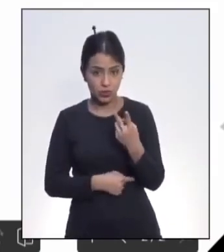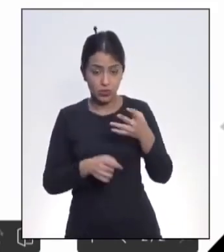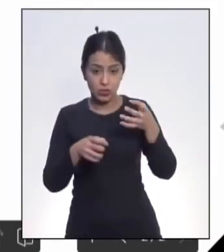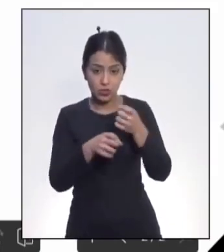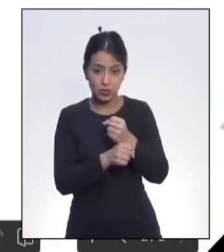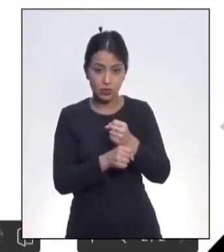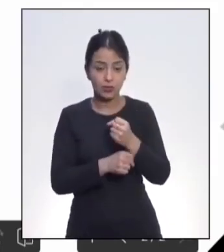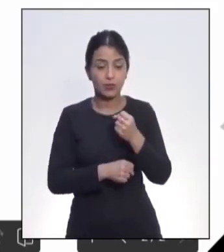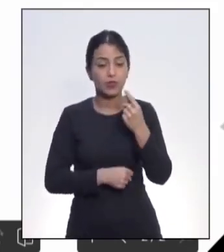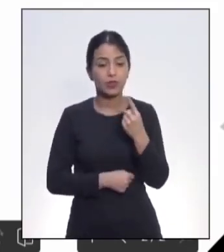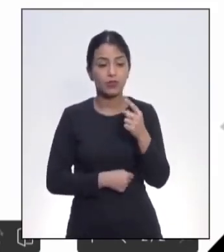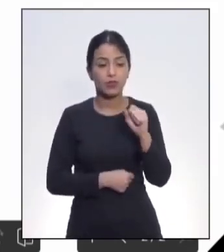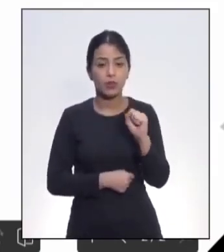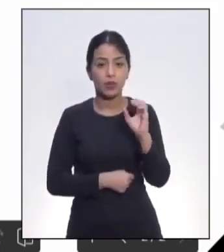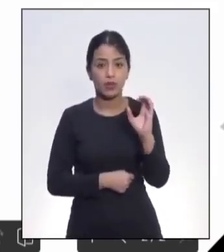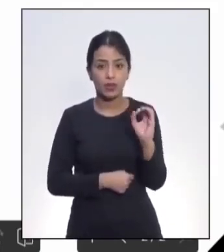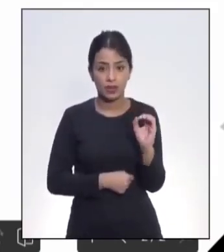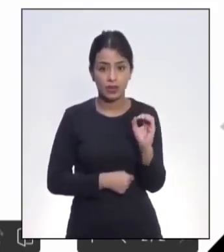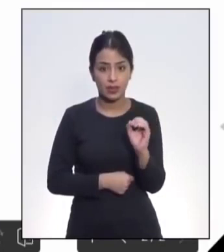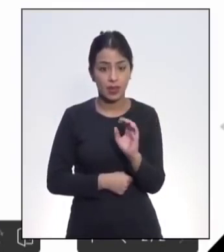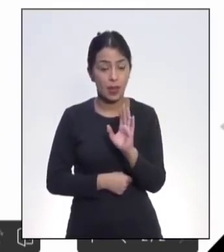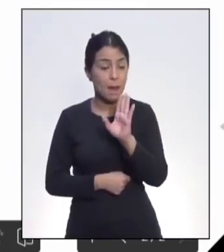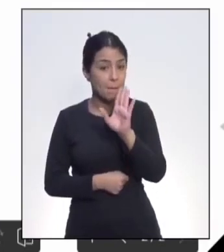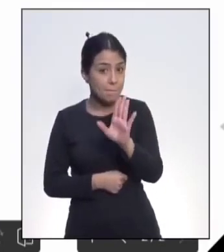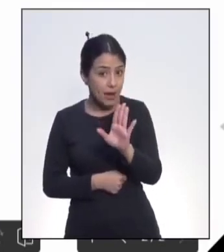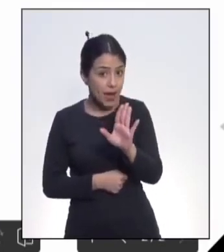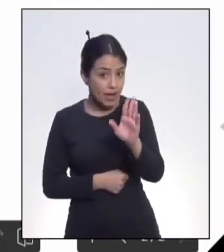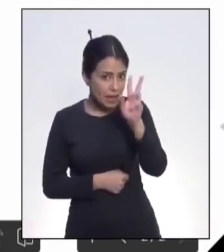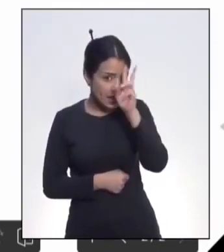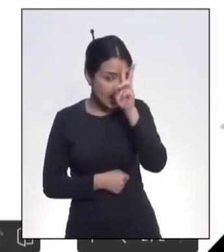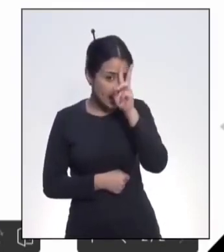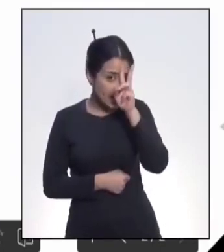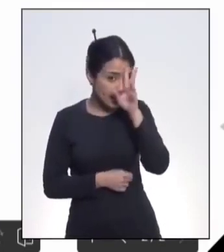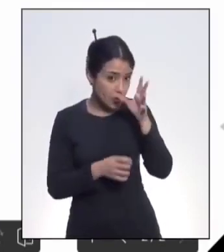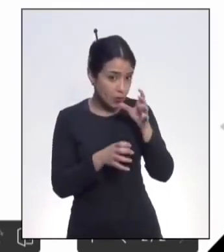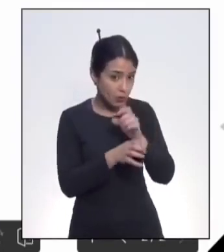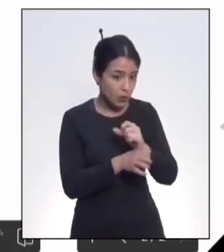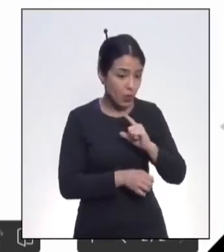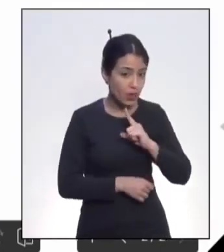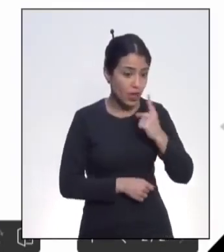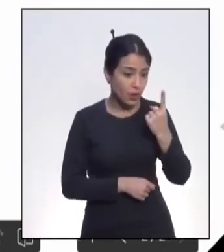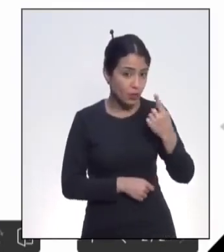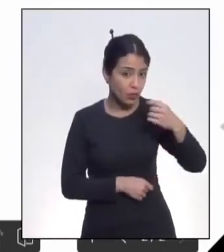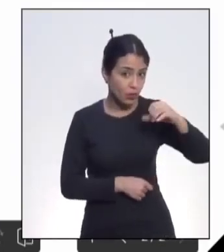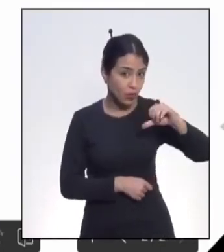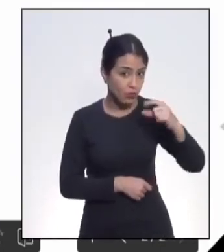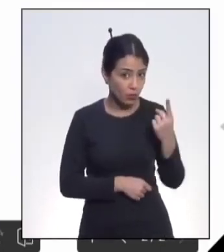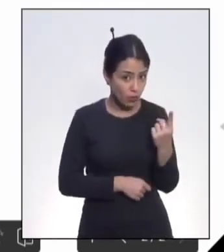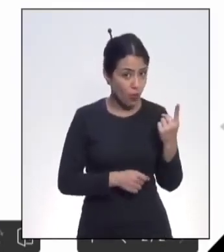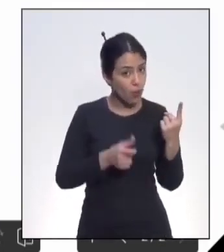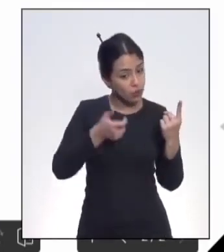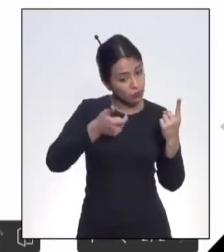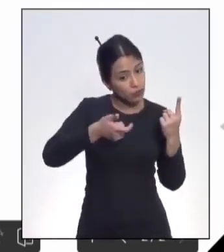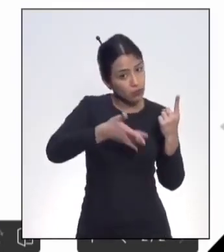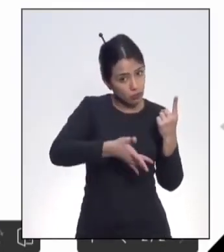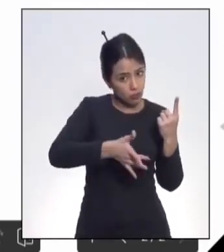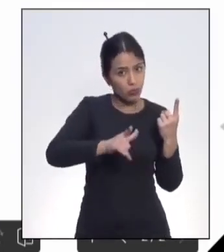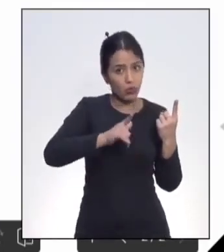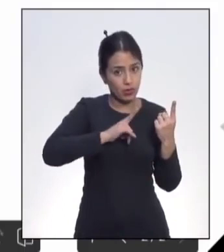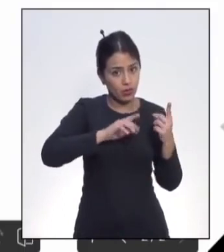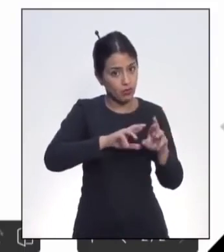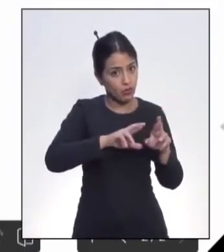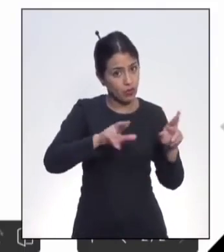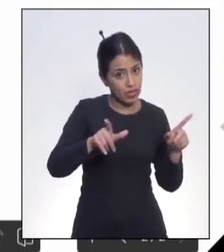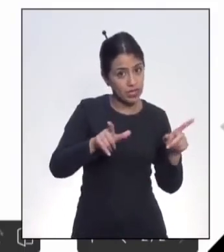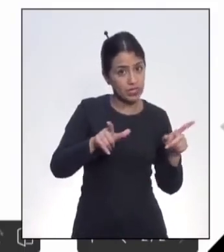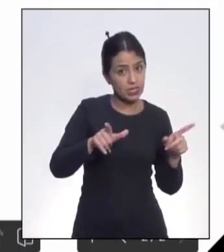180 ovos. Como nós tínhamos lá, em média, 191, tá? Existe o quê? Uma diferença aí de quanto?